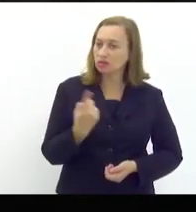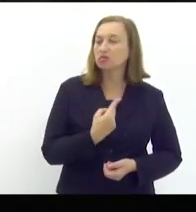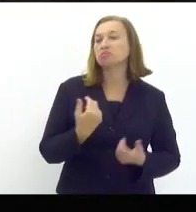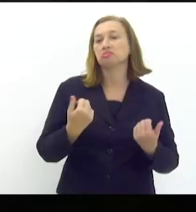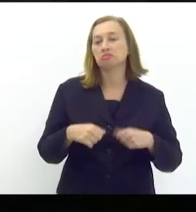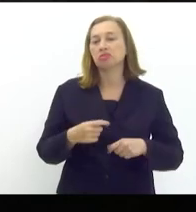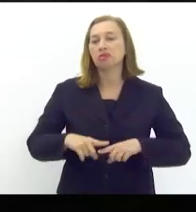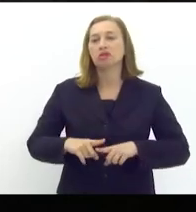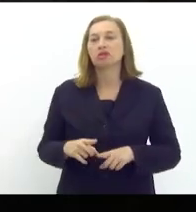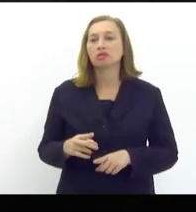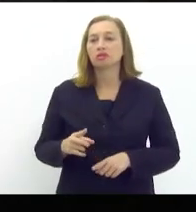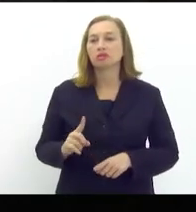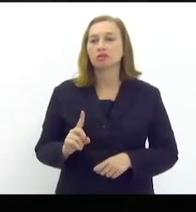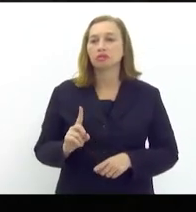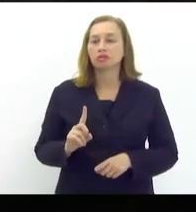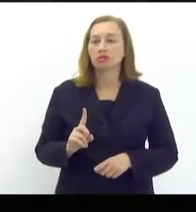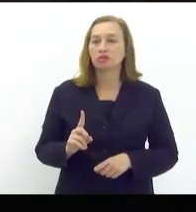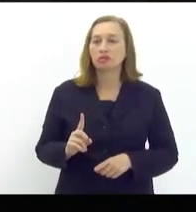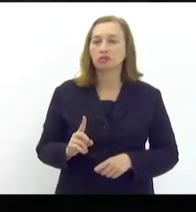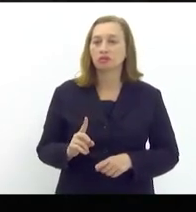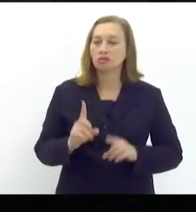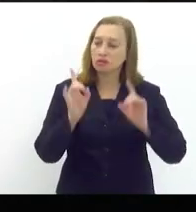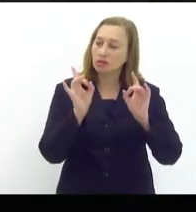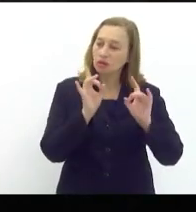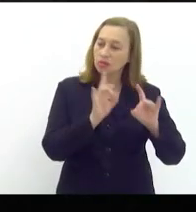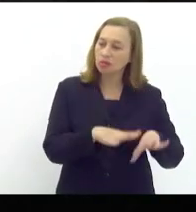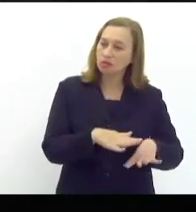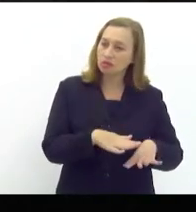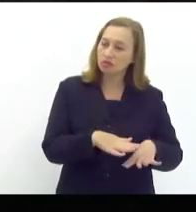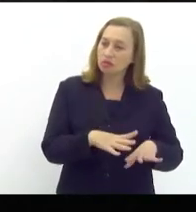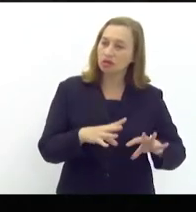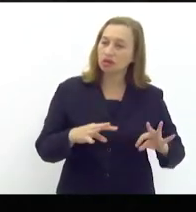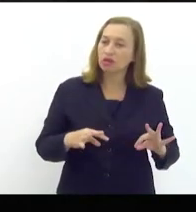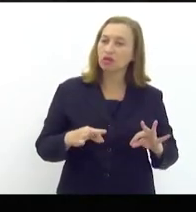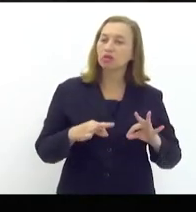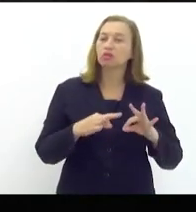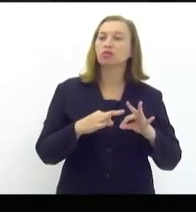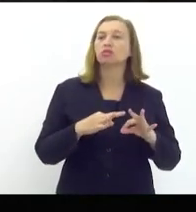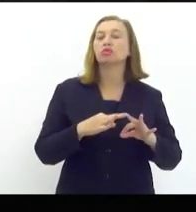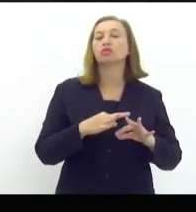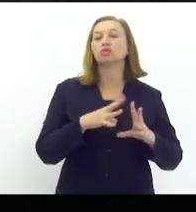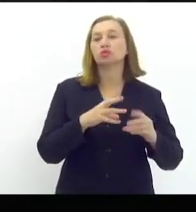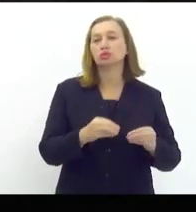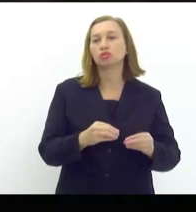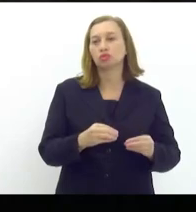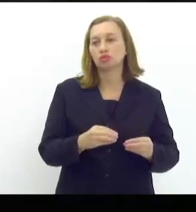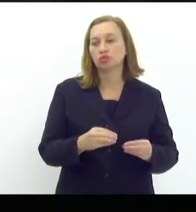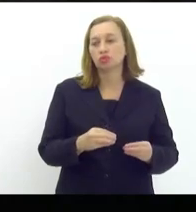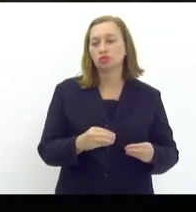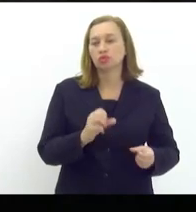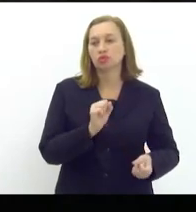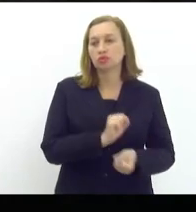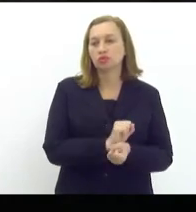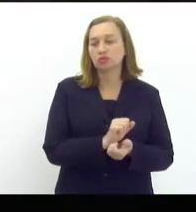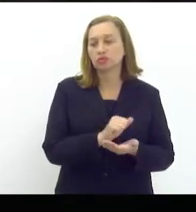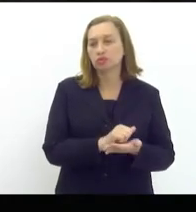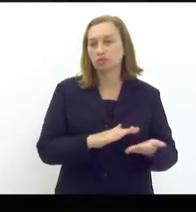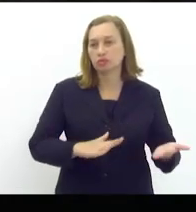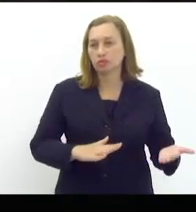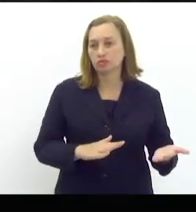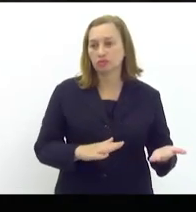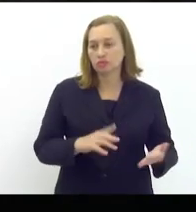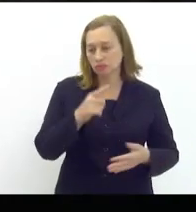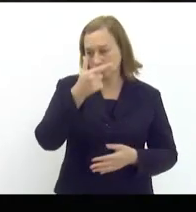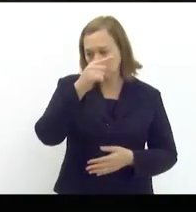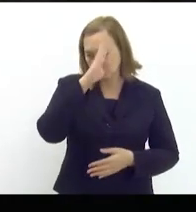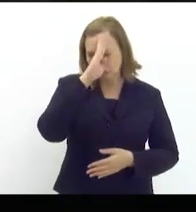e que não tenhamos que tomar medidas mais drásticas em curto prazo como a paralisação das atividades acadêmicas e